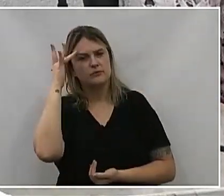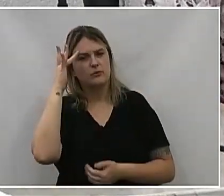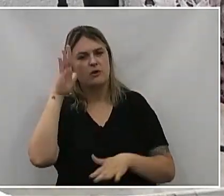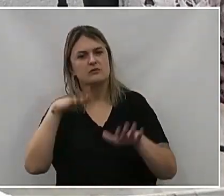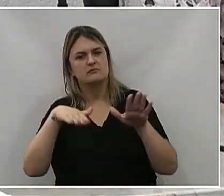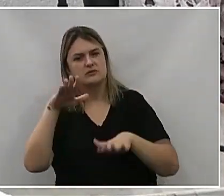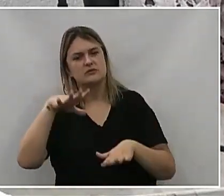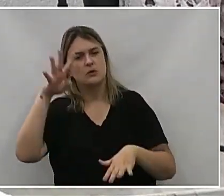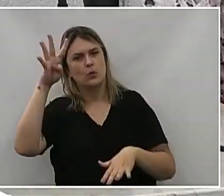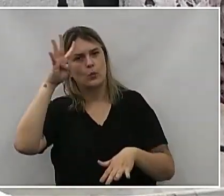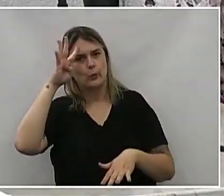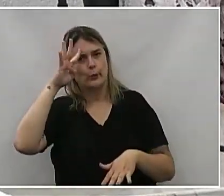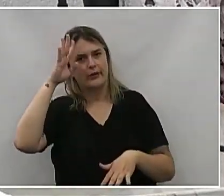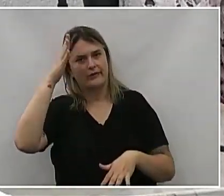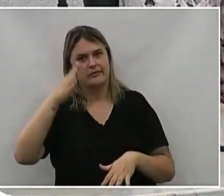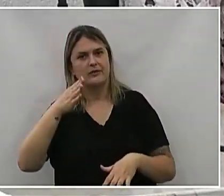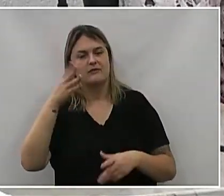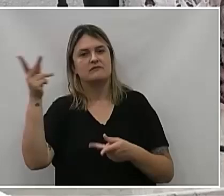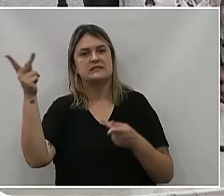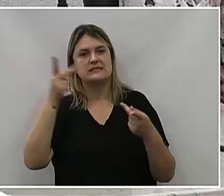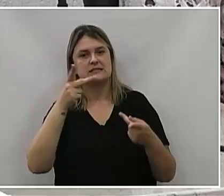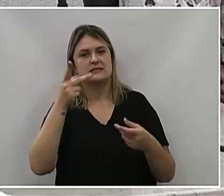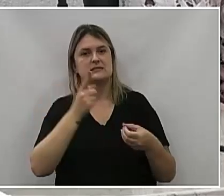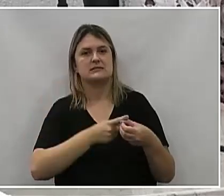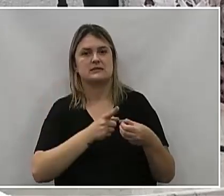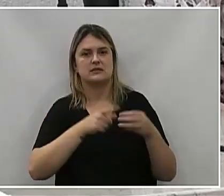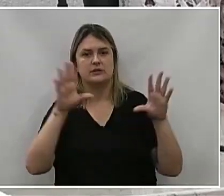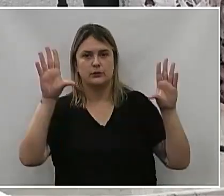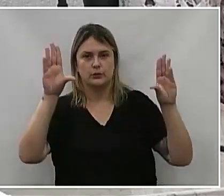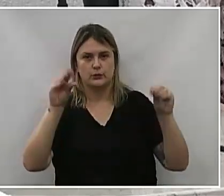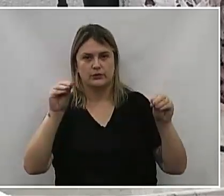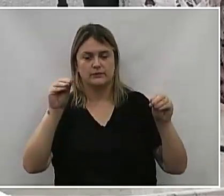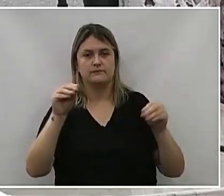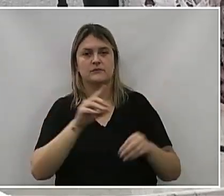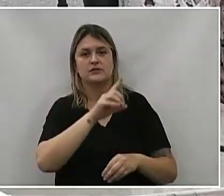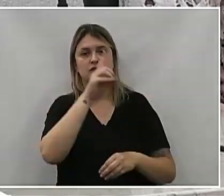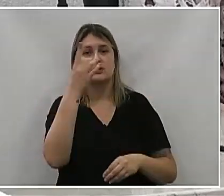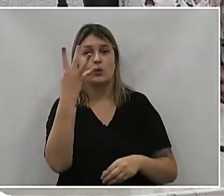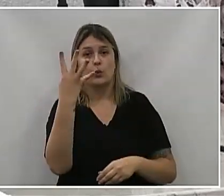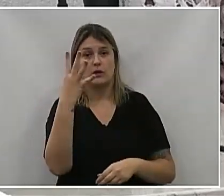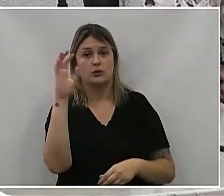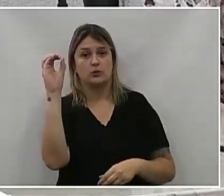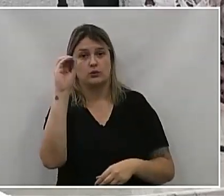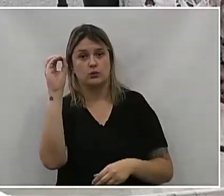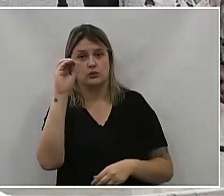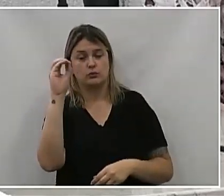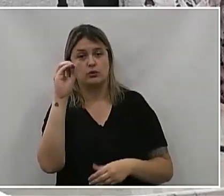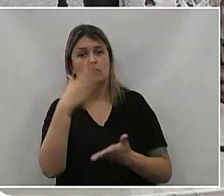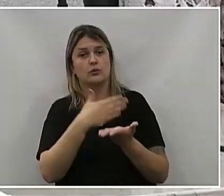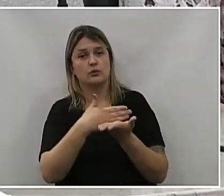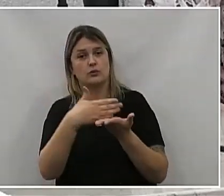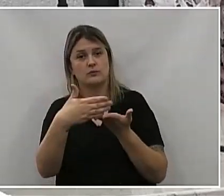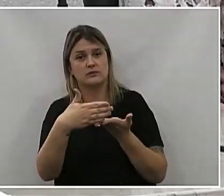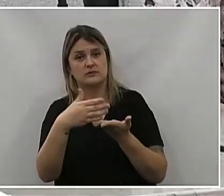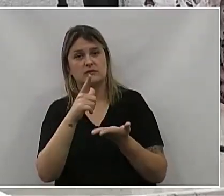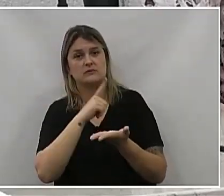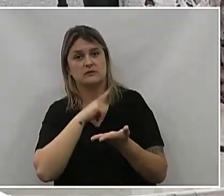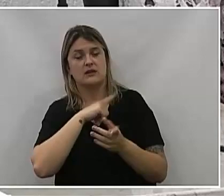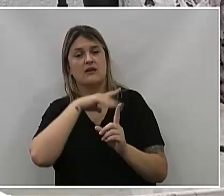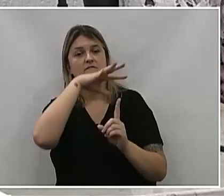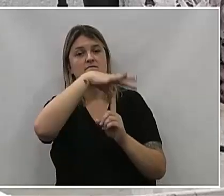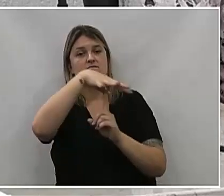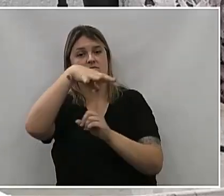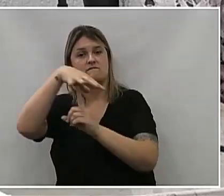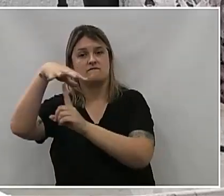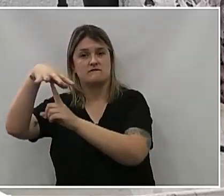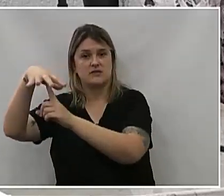vezes, na quarta-feira, estão visitando a nossa cidade à noite, né? Que a partir do dia 4 de outubro nós começamos a ter feira livre